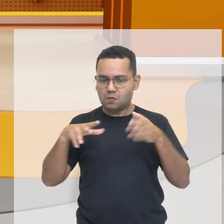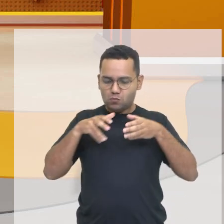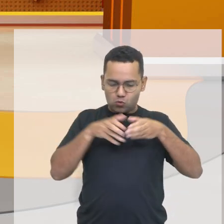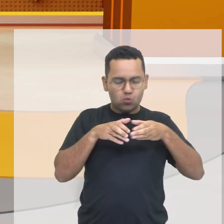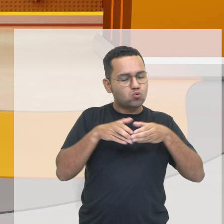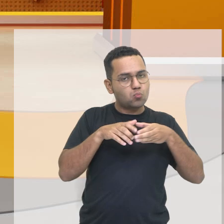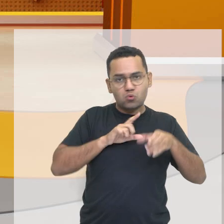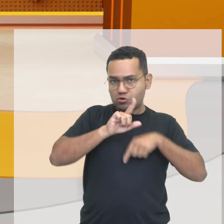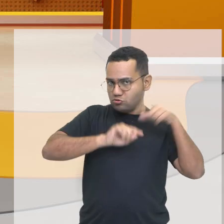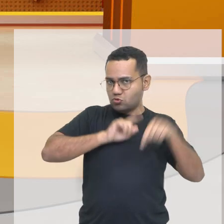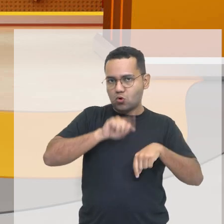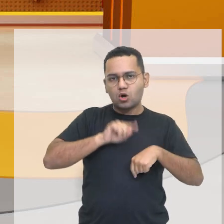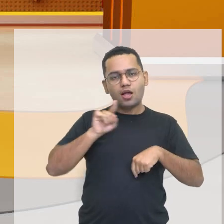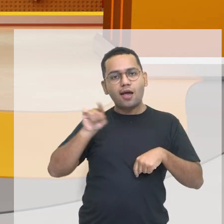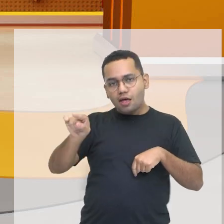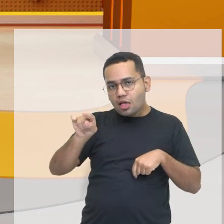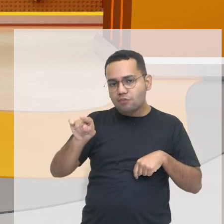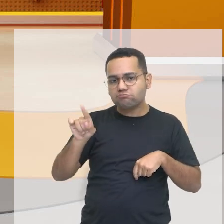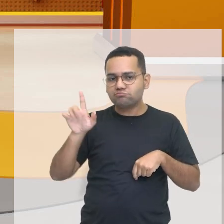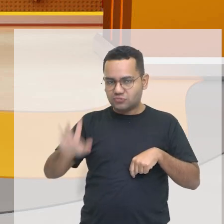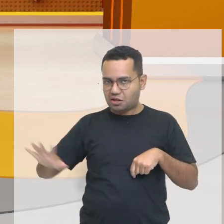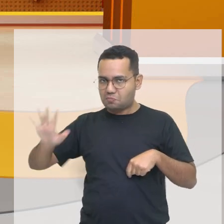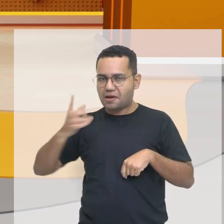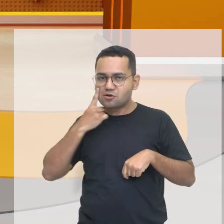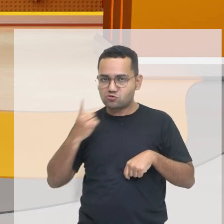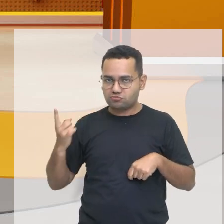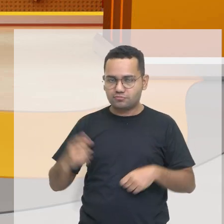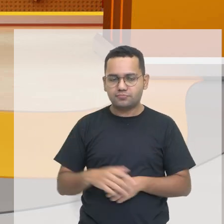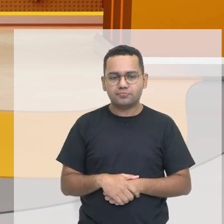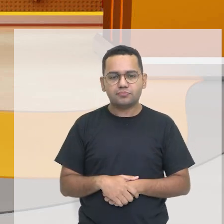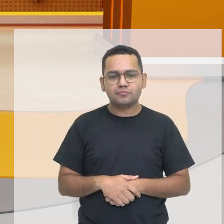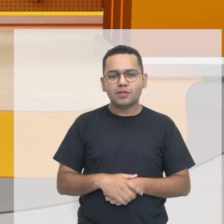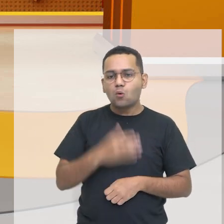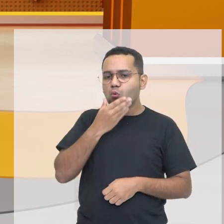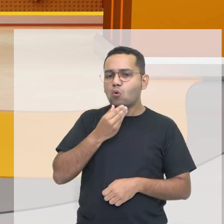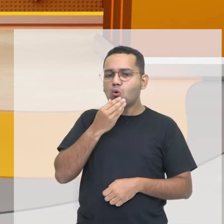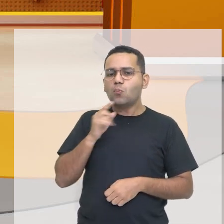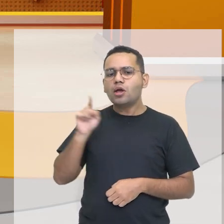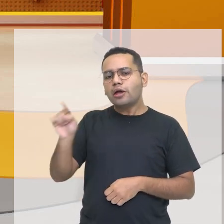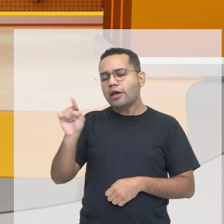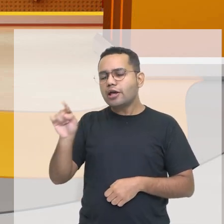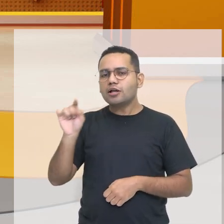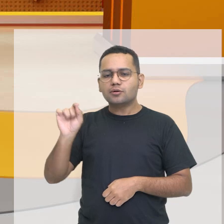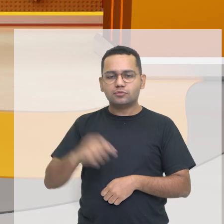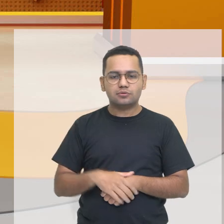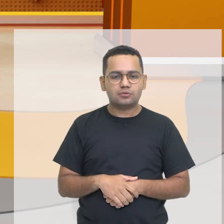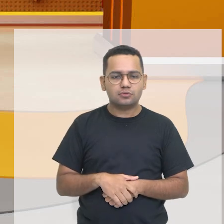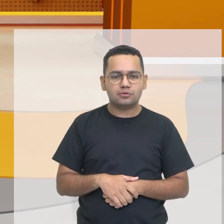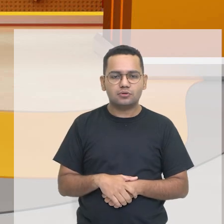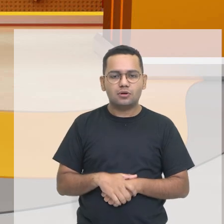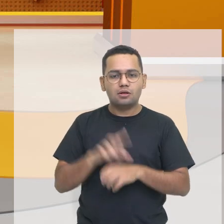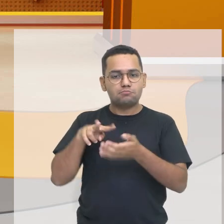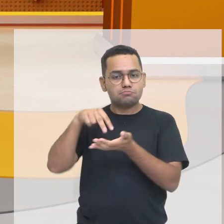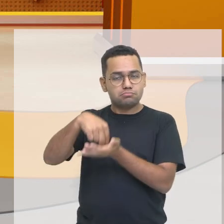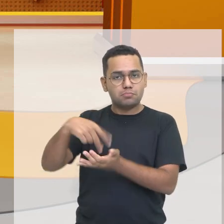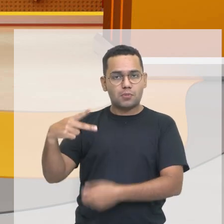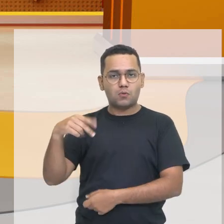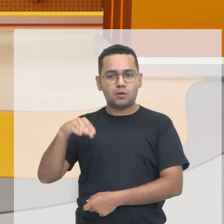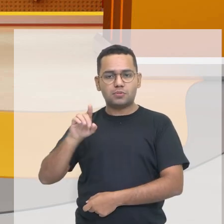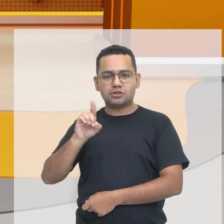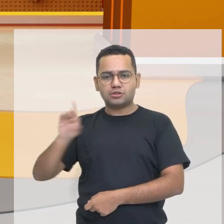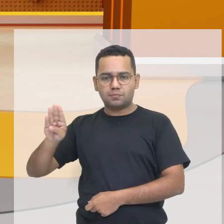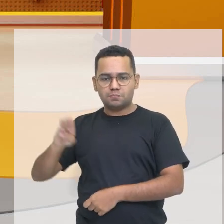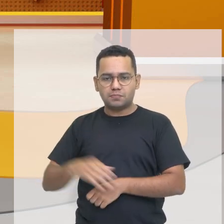justamente Tancredo Neves, certo? Ele era candidato da oposição pelo PMDB, foi eleito presidente